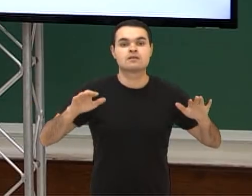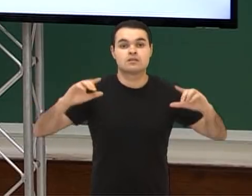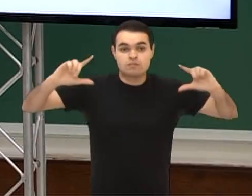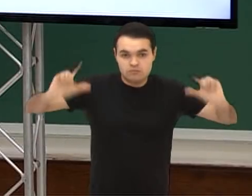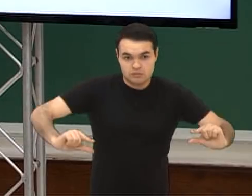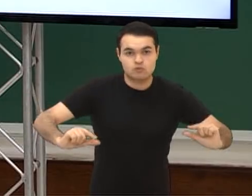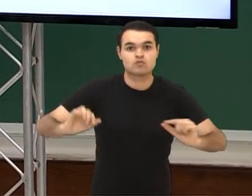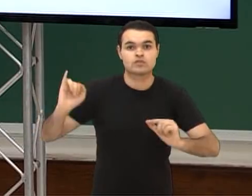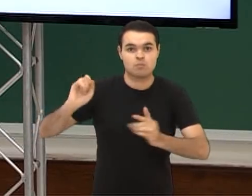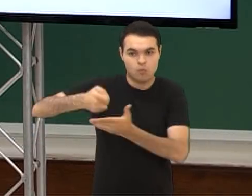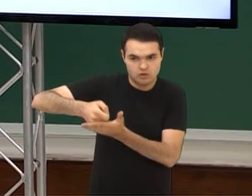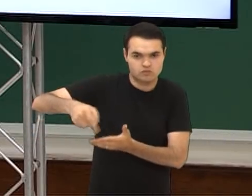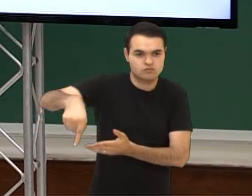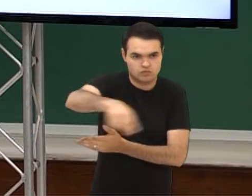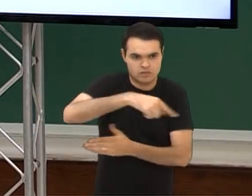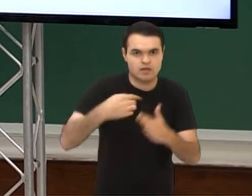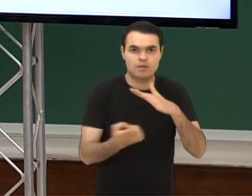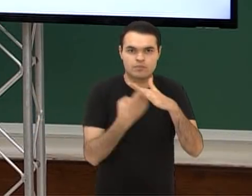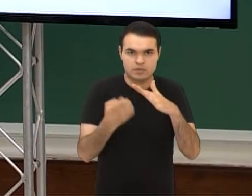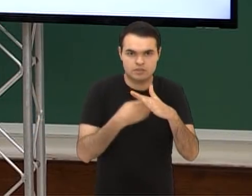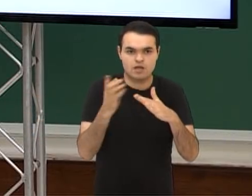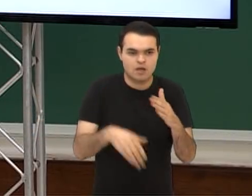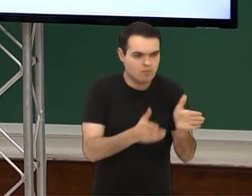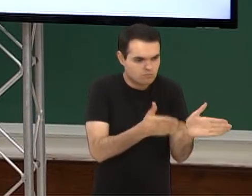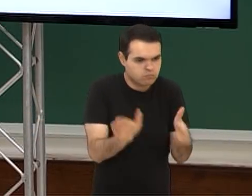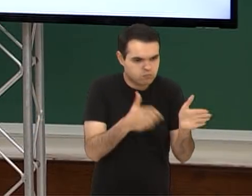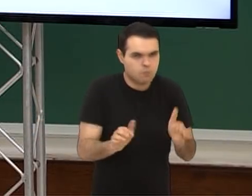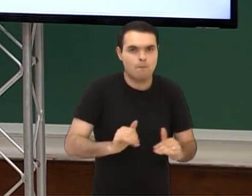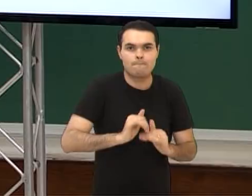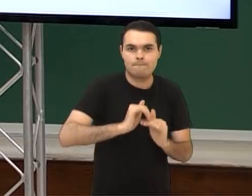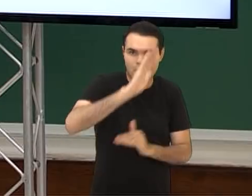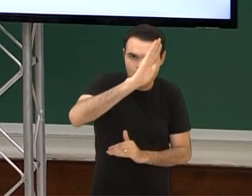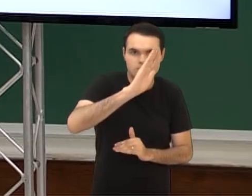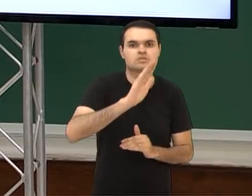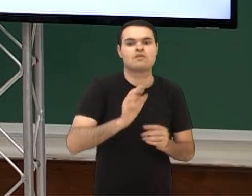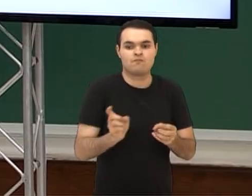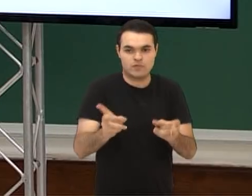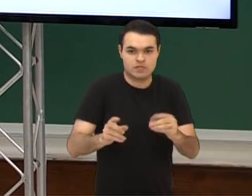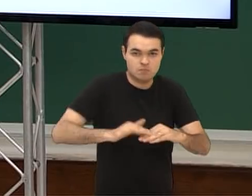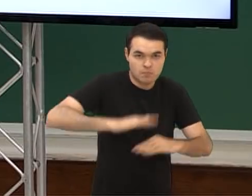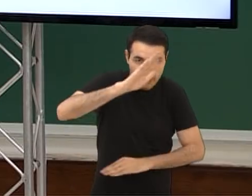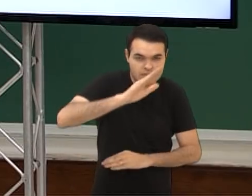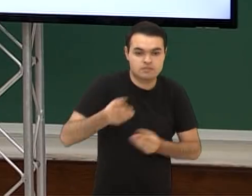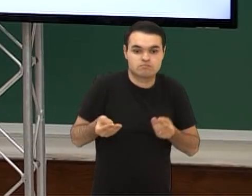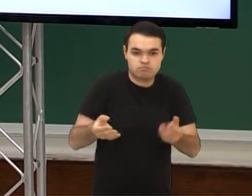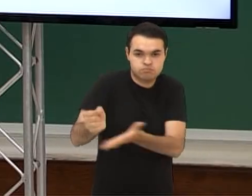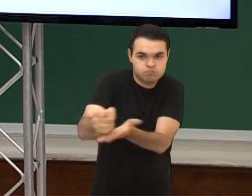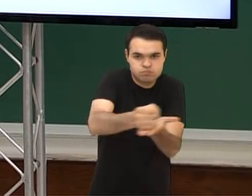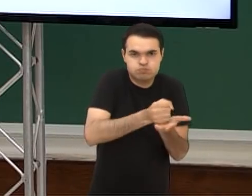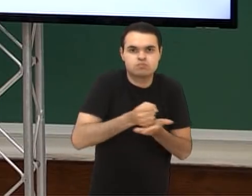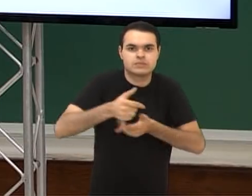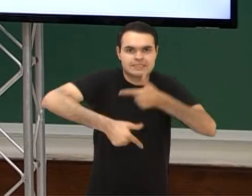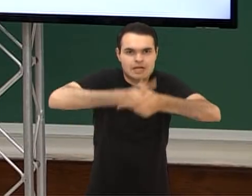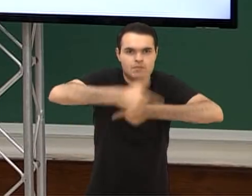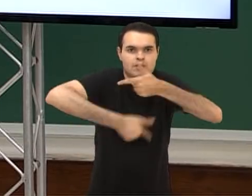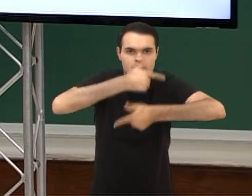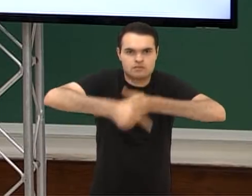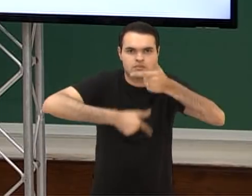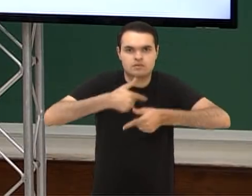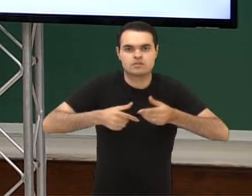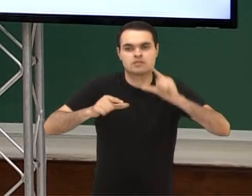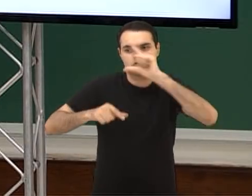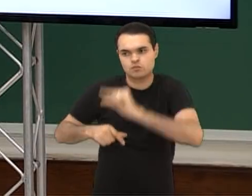menos impostos a pagar, as empresas produzissem mais, vendessem mais e gerassem mais empregos, tentando diminuir os efeitos da